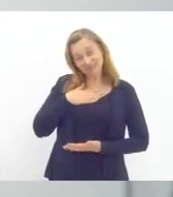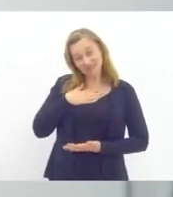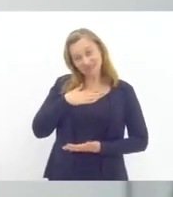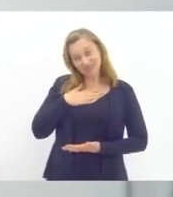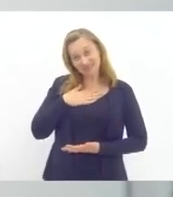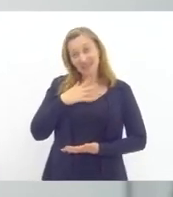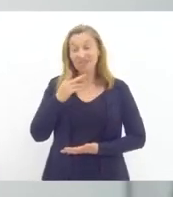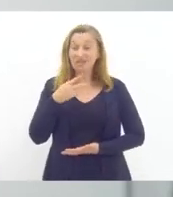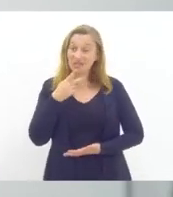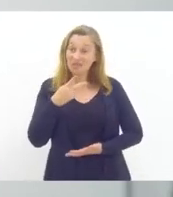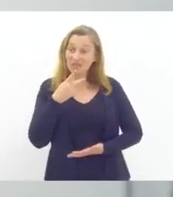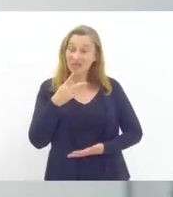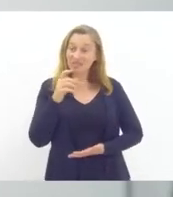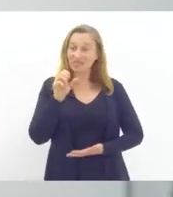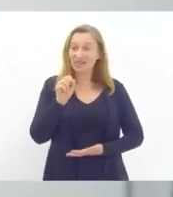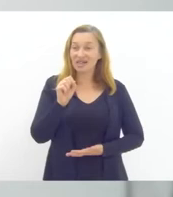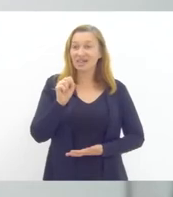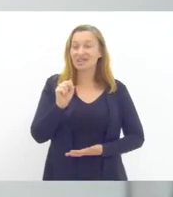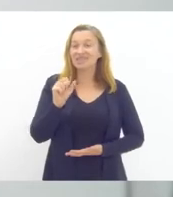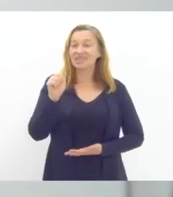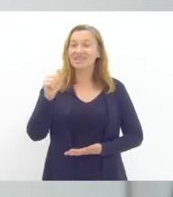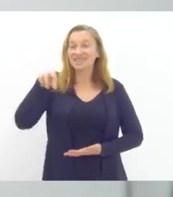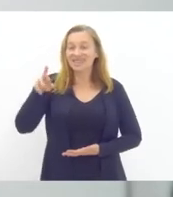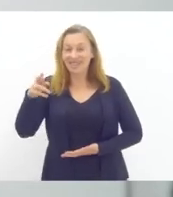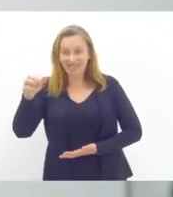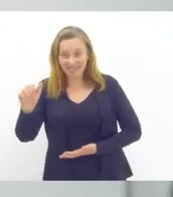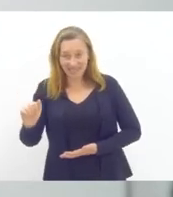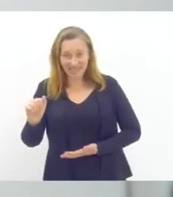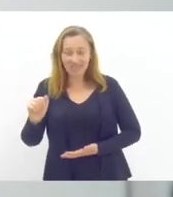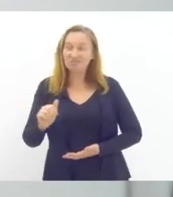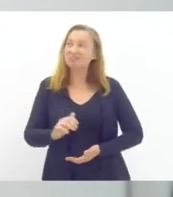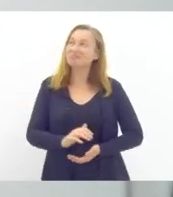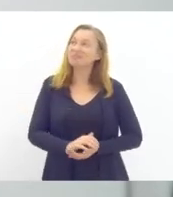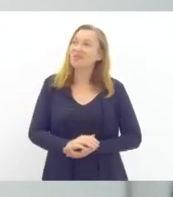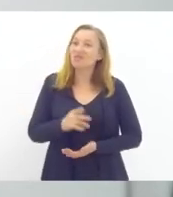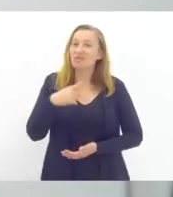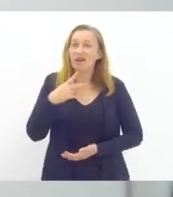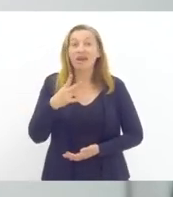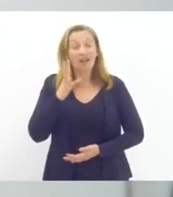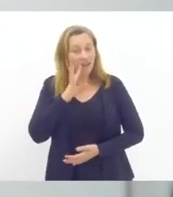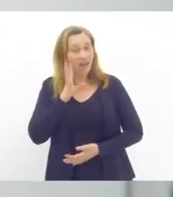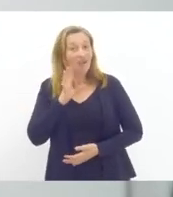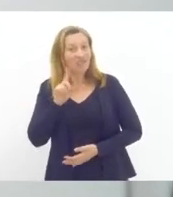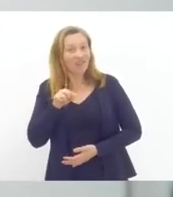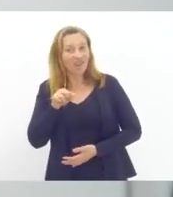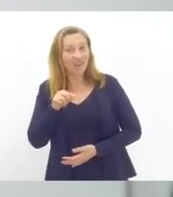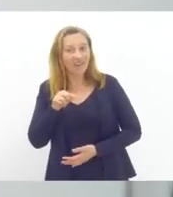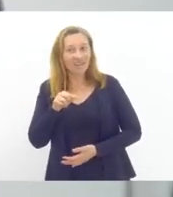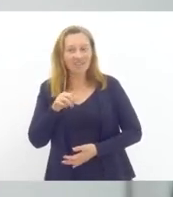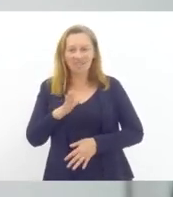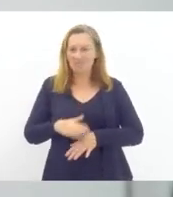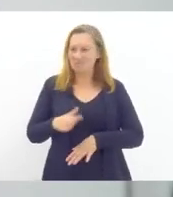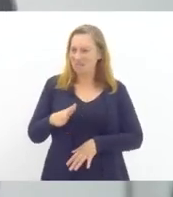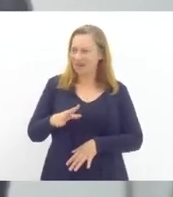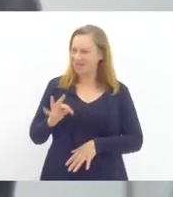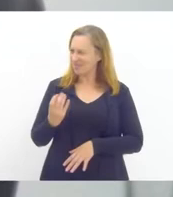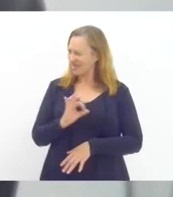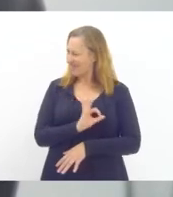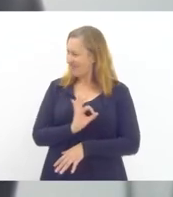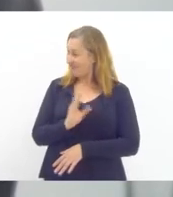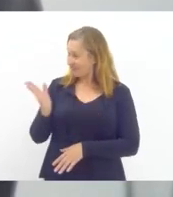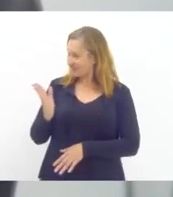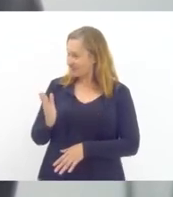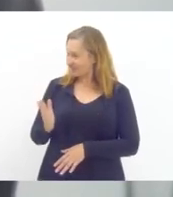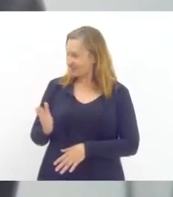eu tava falando com a Sandra Batista eu falei gente é legal né ainda mais pela Marta Rocha né